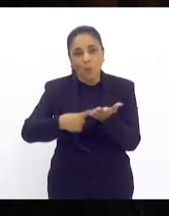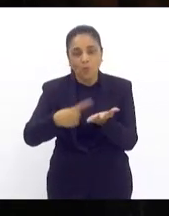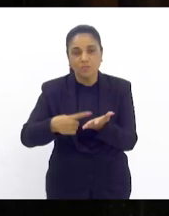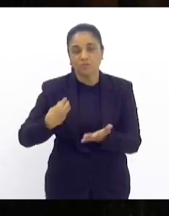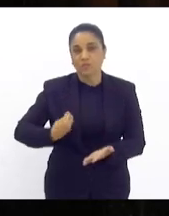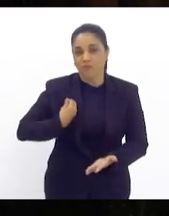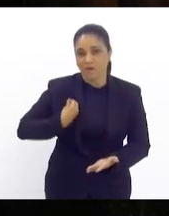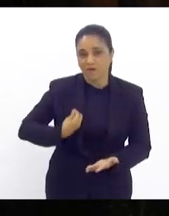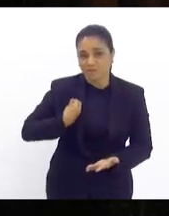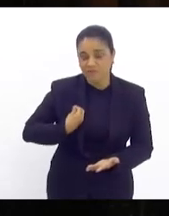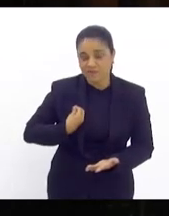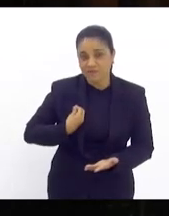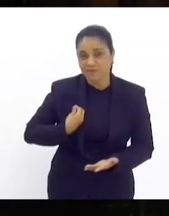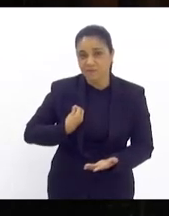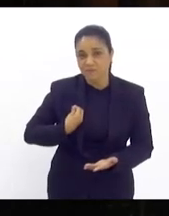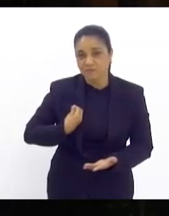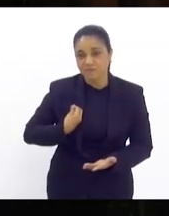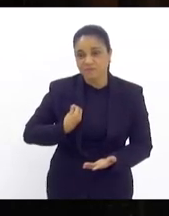virou